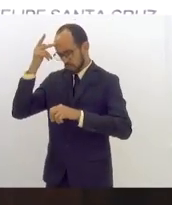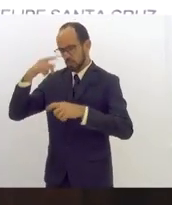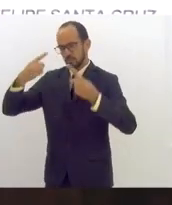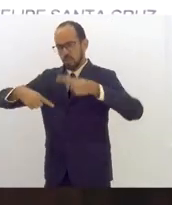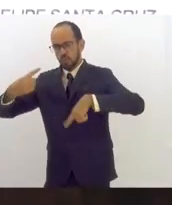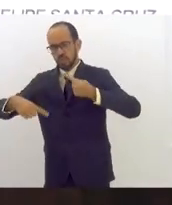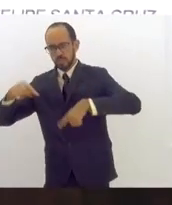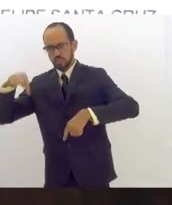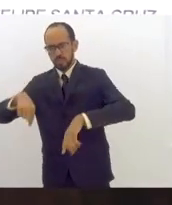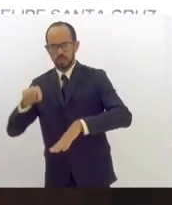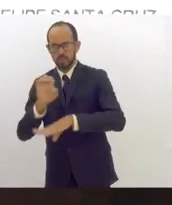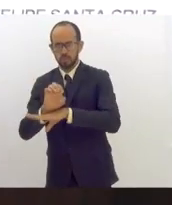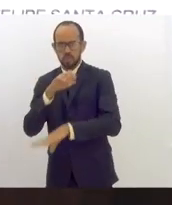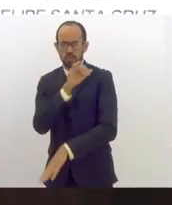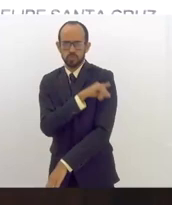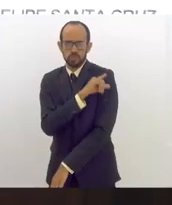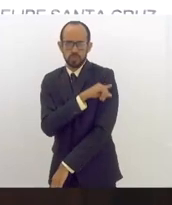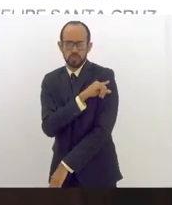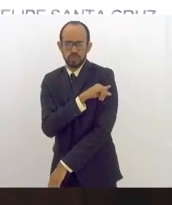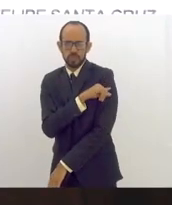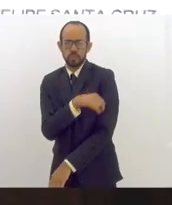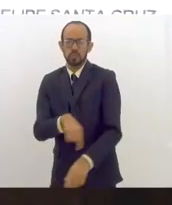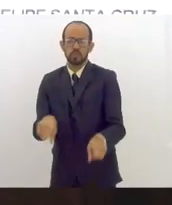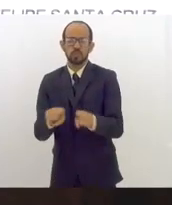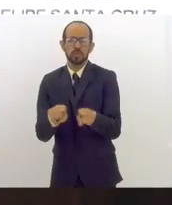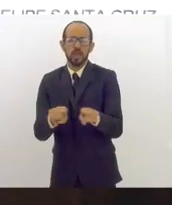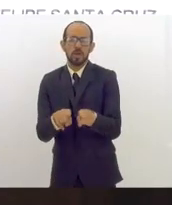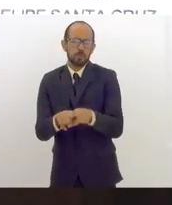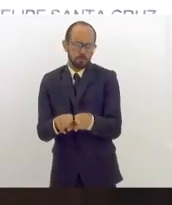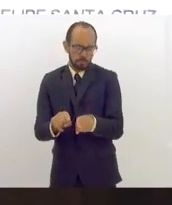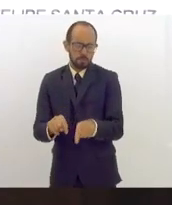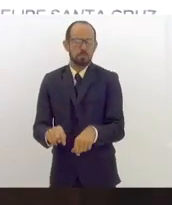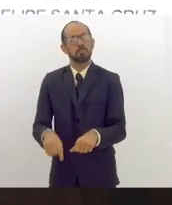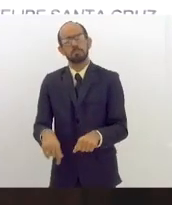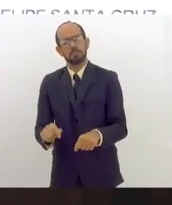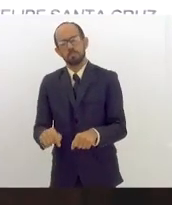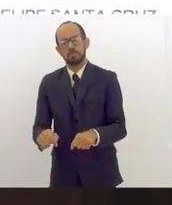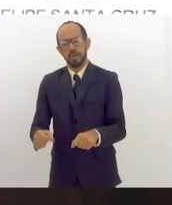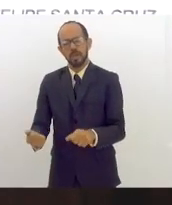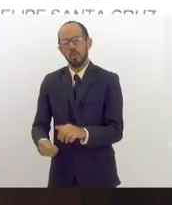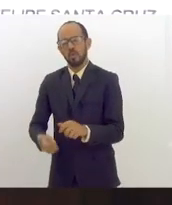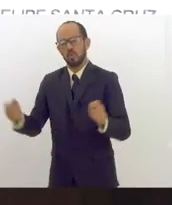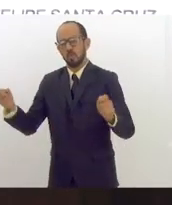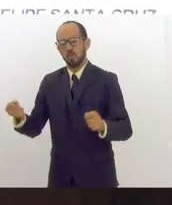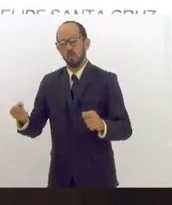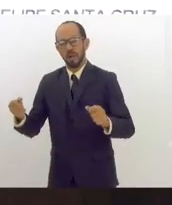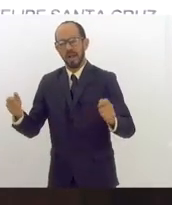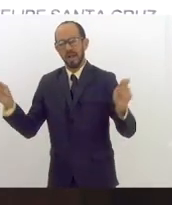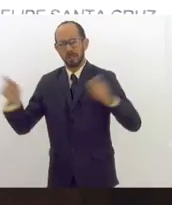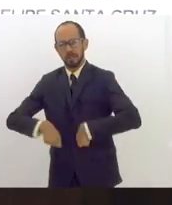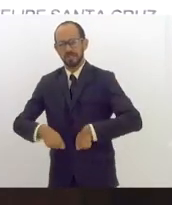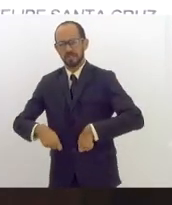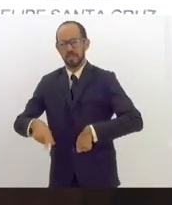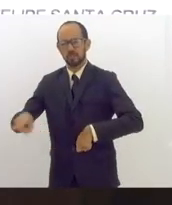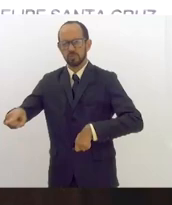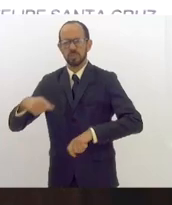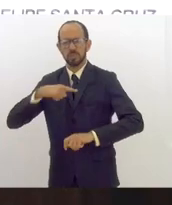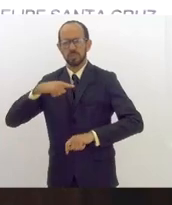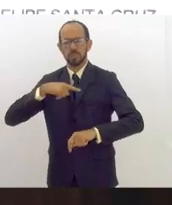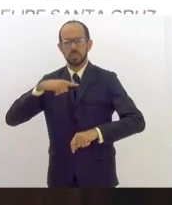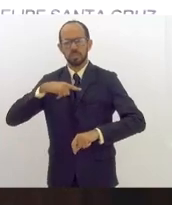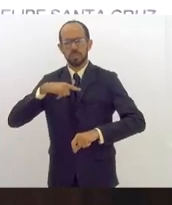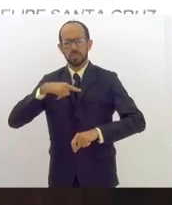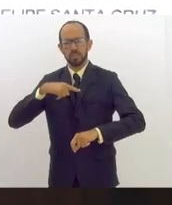daqui do nosso Estado sejam lá de fora com quanta habilidade vossa excelência é entregou para esse nosso